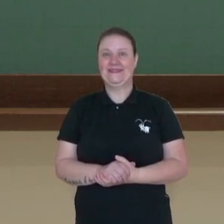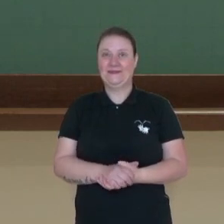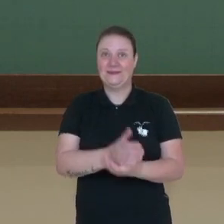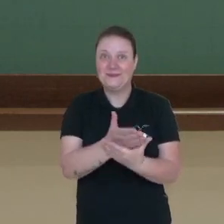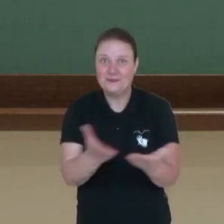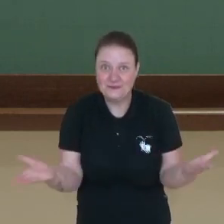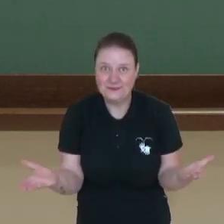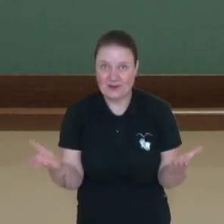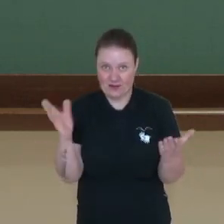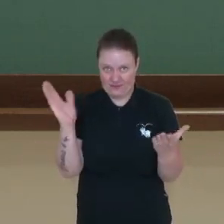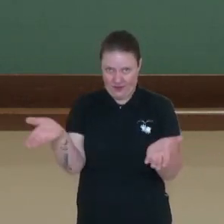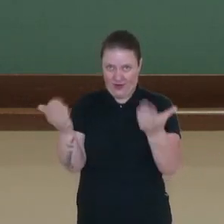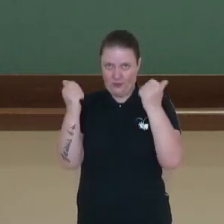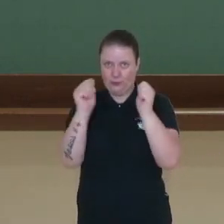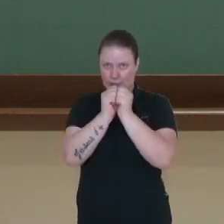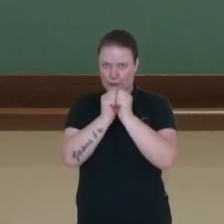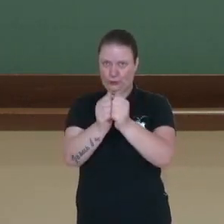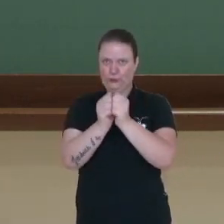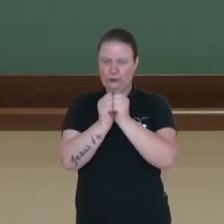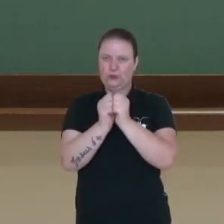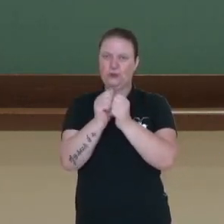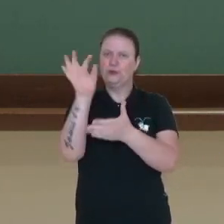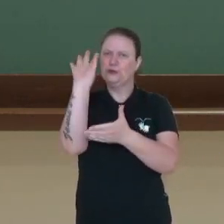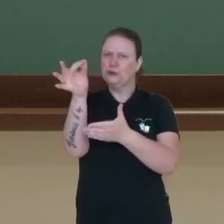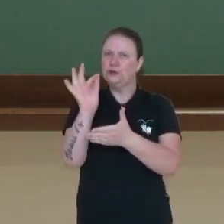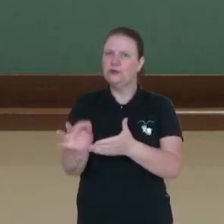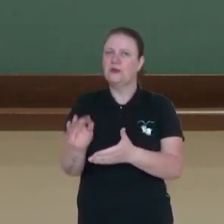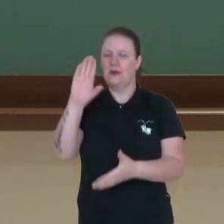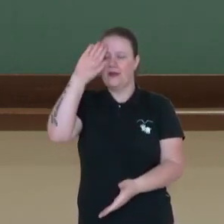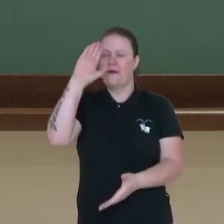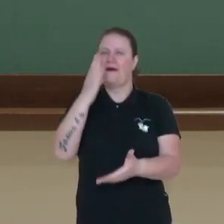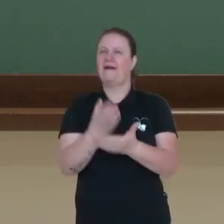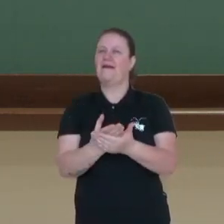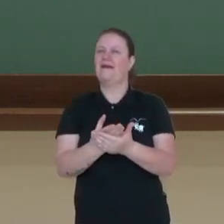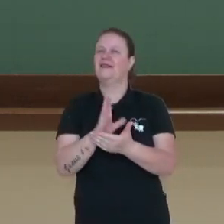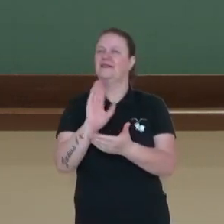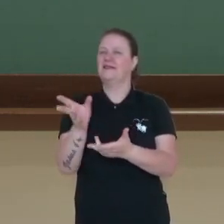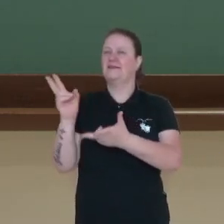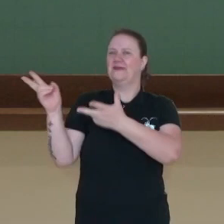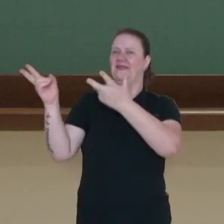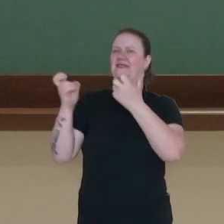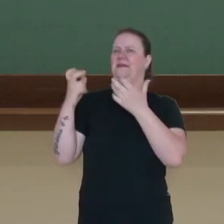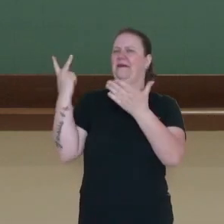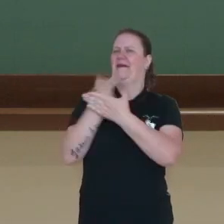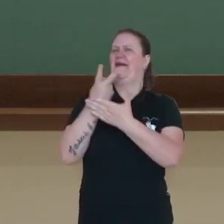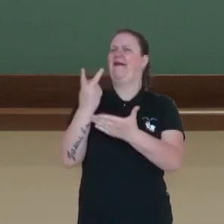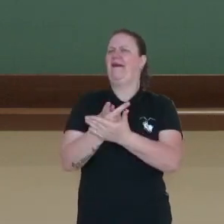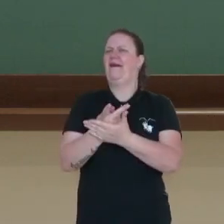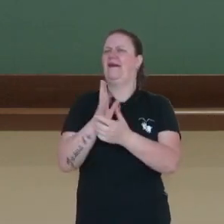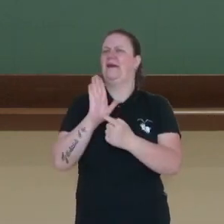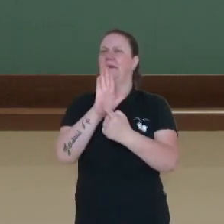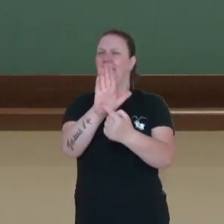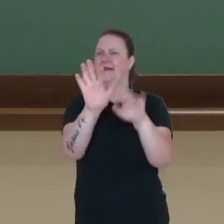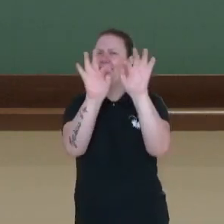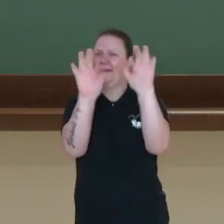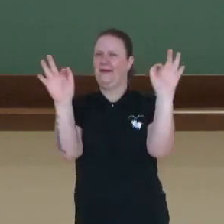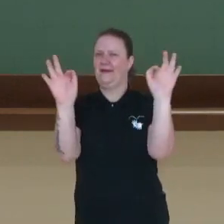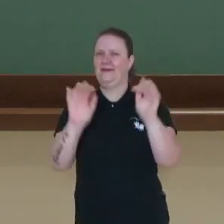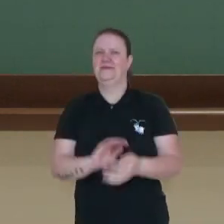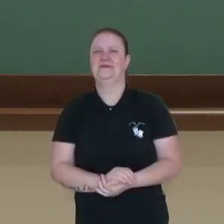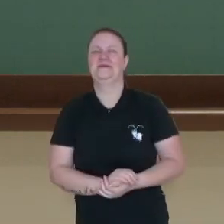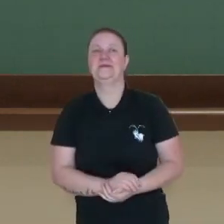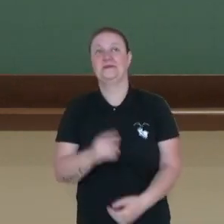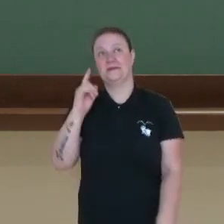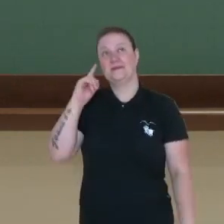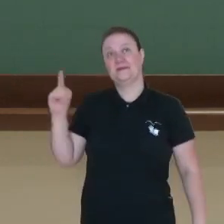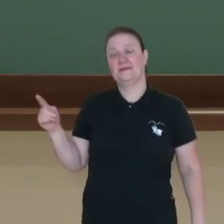Galera, vamos corrigir a nossa atividade. Tenho certeza que você identificou os erros que estão nessa frase, né? Então aqui,